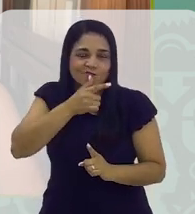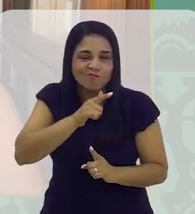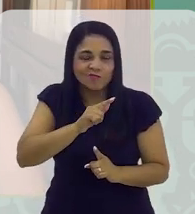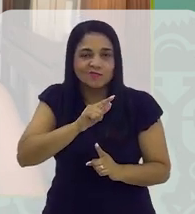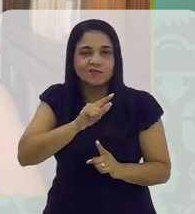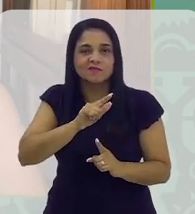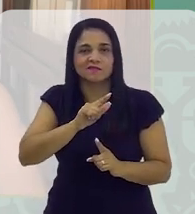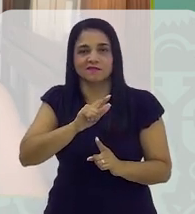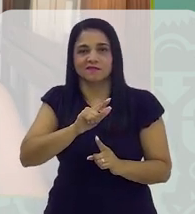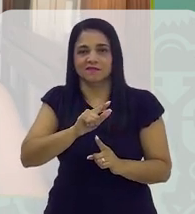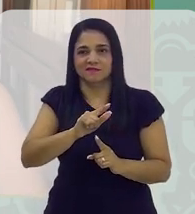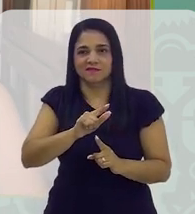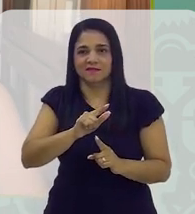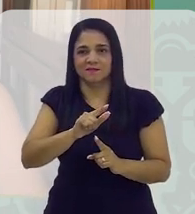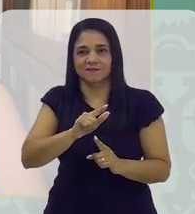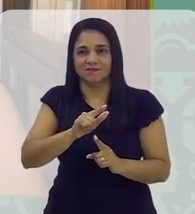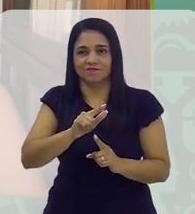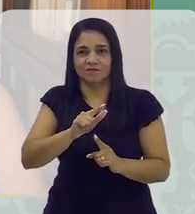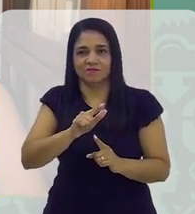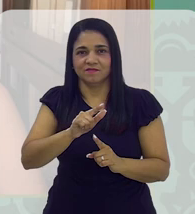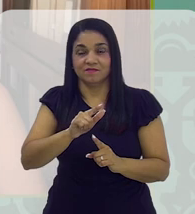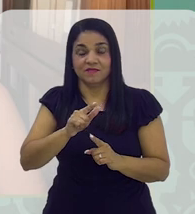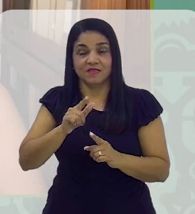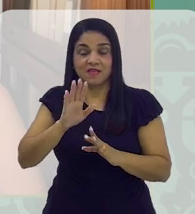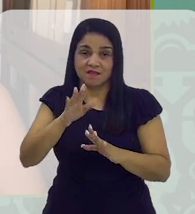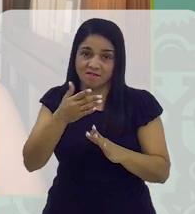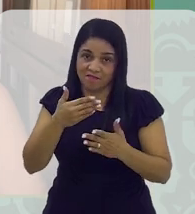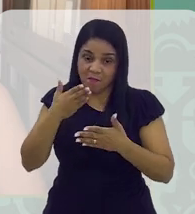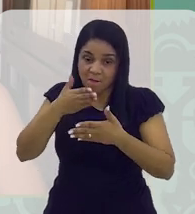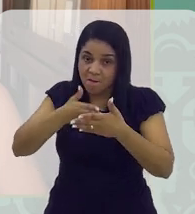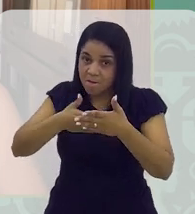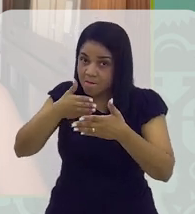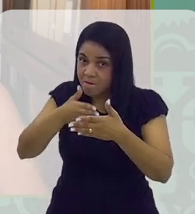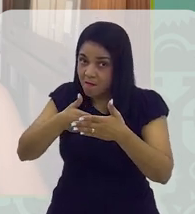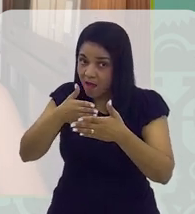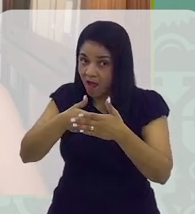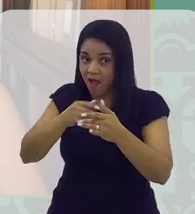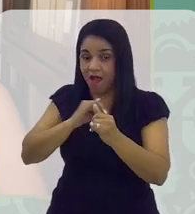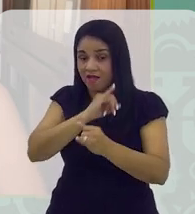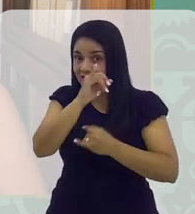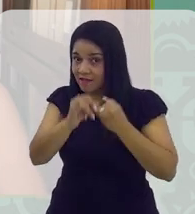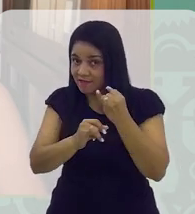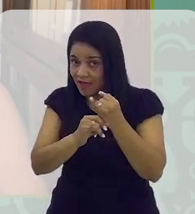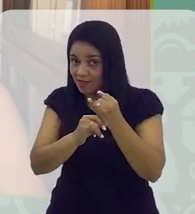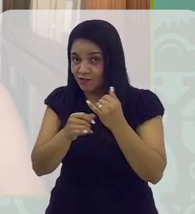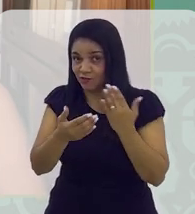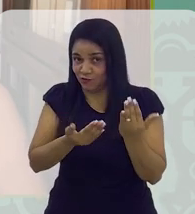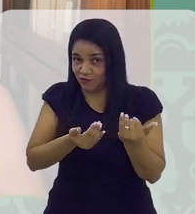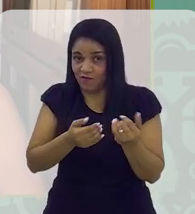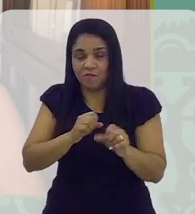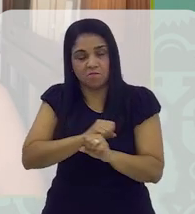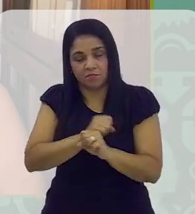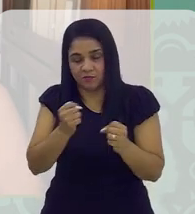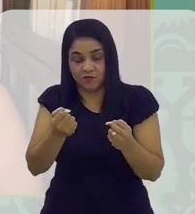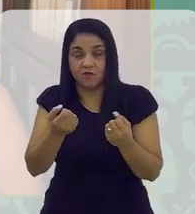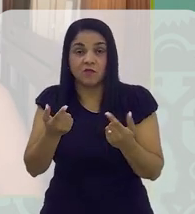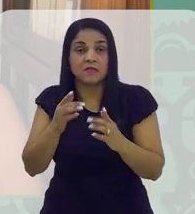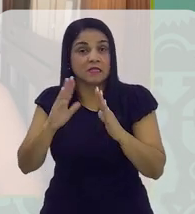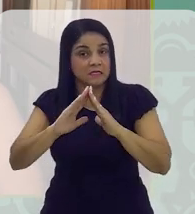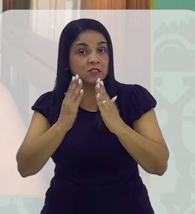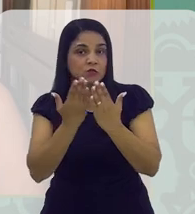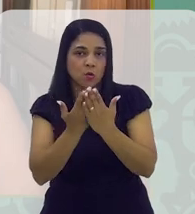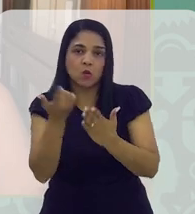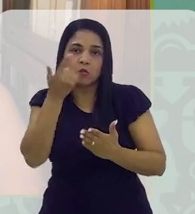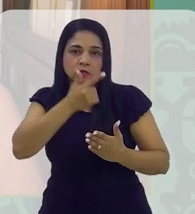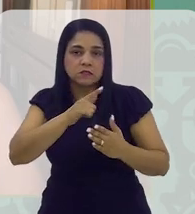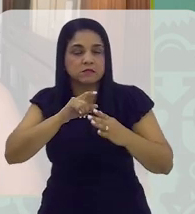gente conseguiria. Porque, assim, barrar o acesso desses adolescentes da internet também é difícil. Mas na escola Exato. seria onde